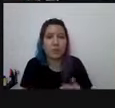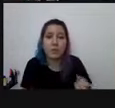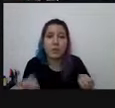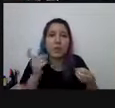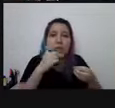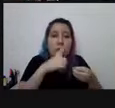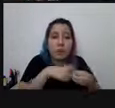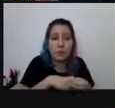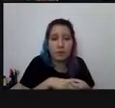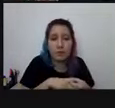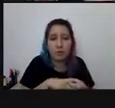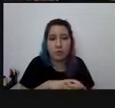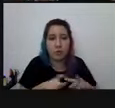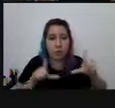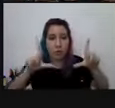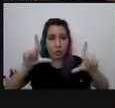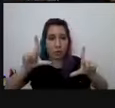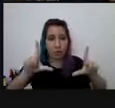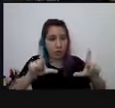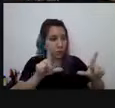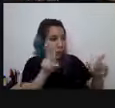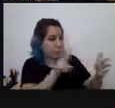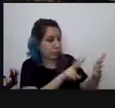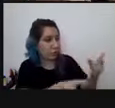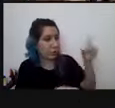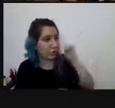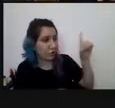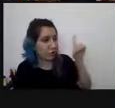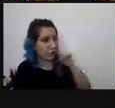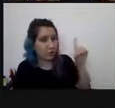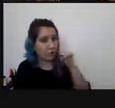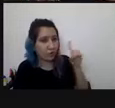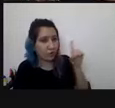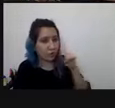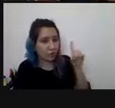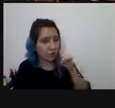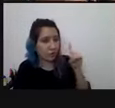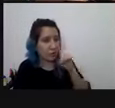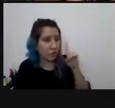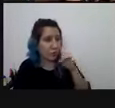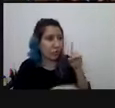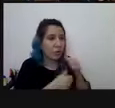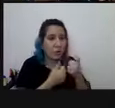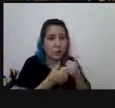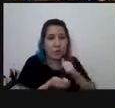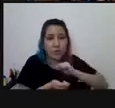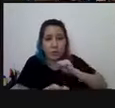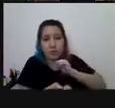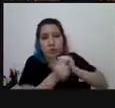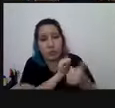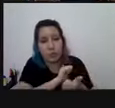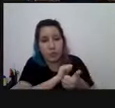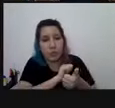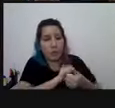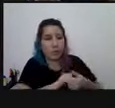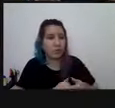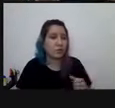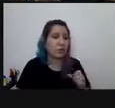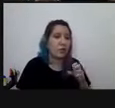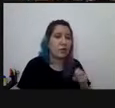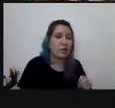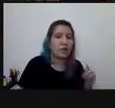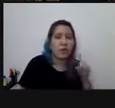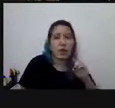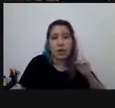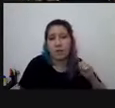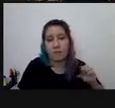divulgar um calendário de eventos na cidade. É evento de esporte, é evento de cultura, é evento social. Tudo